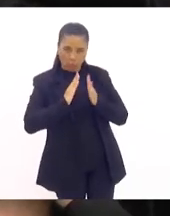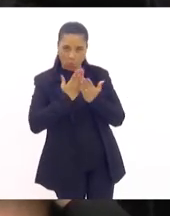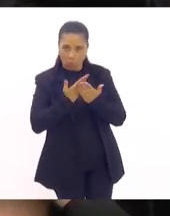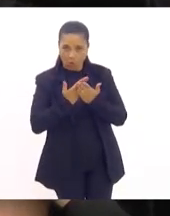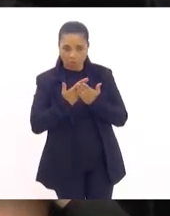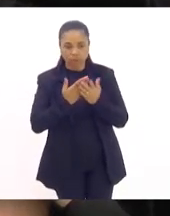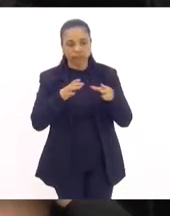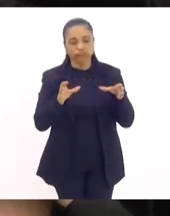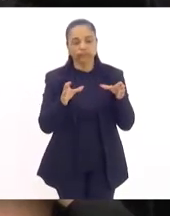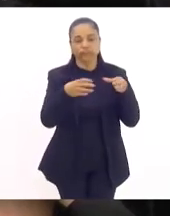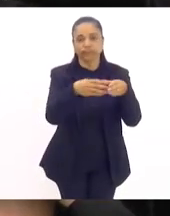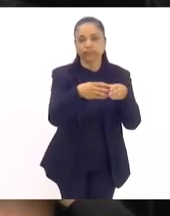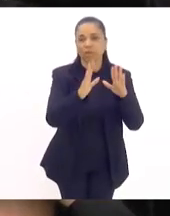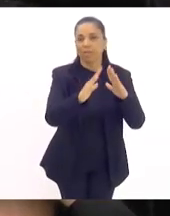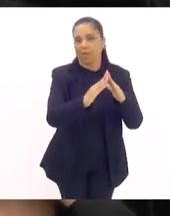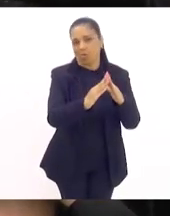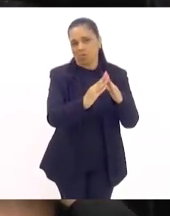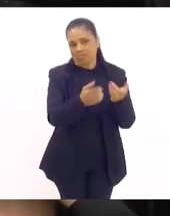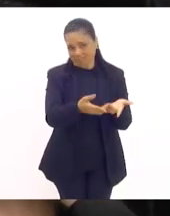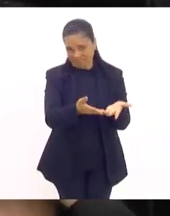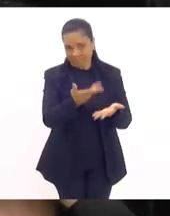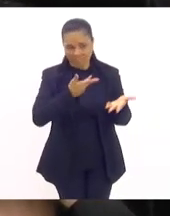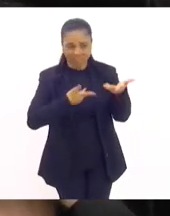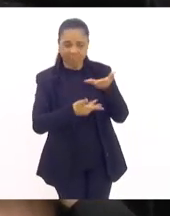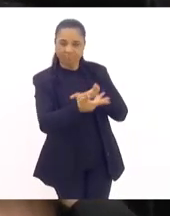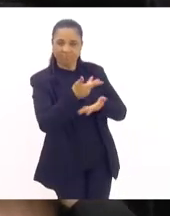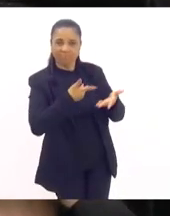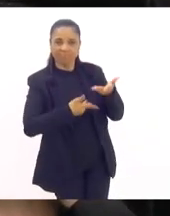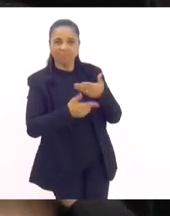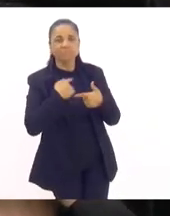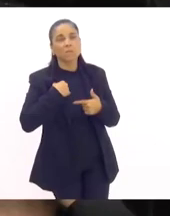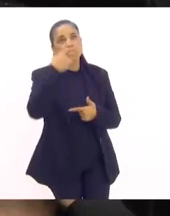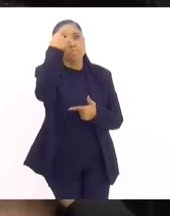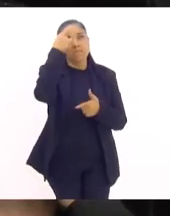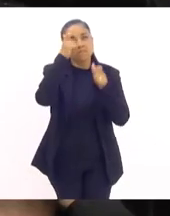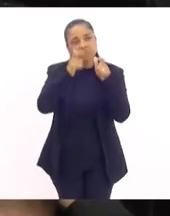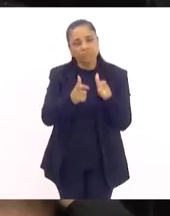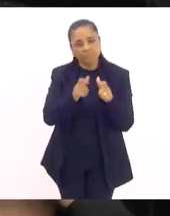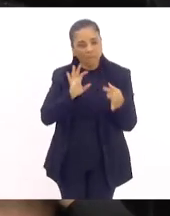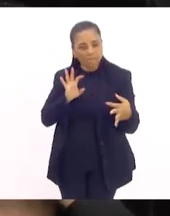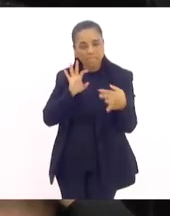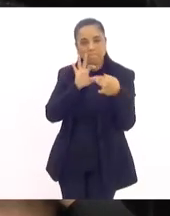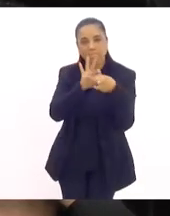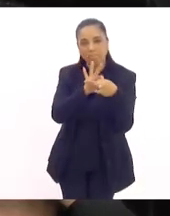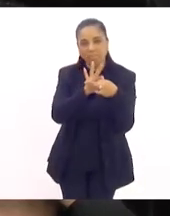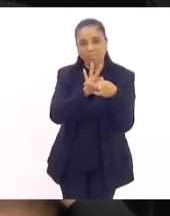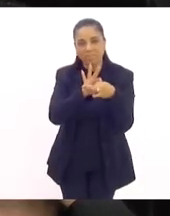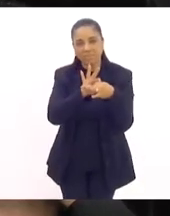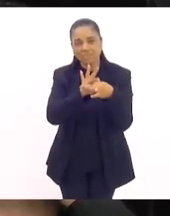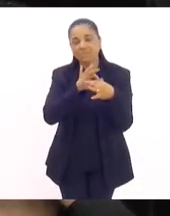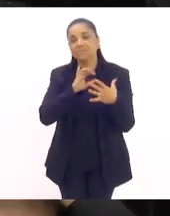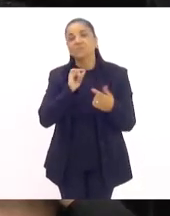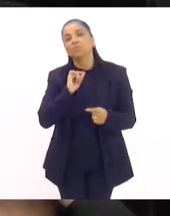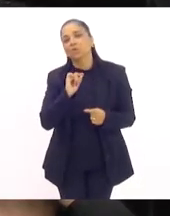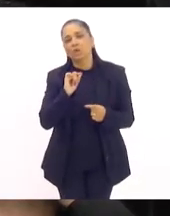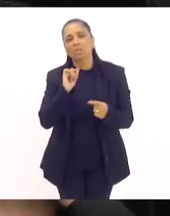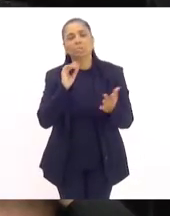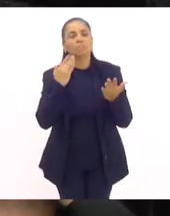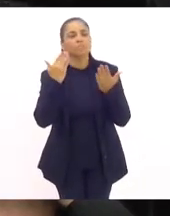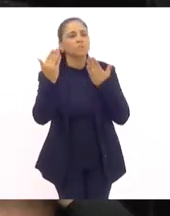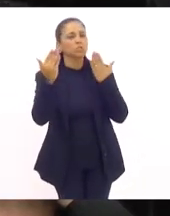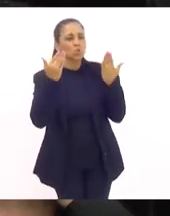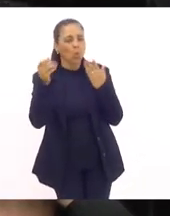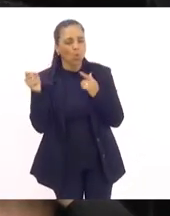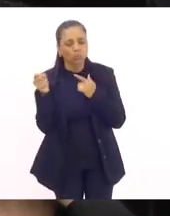local que nós temos que pensar na sua integralidade, trazendo psicólogos para dentro